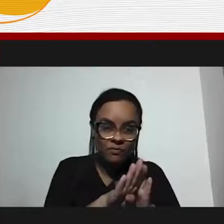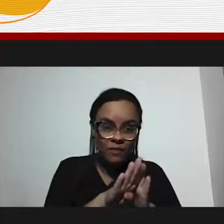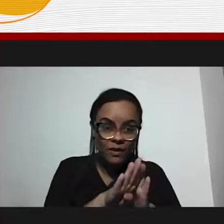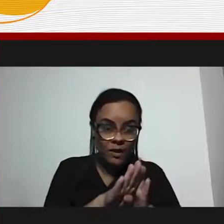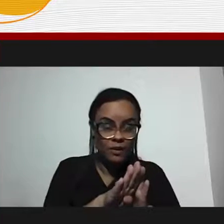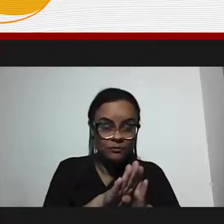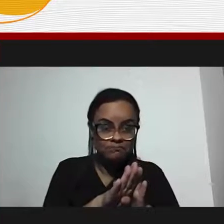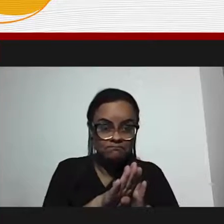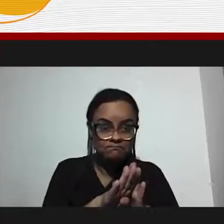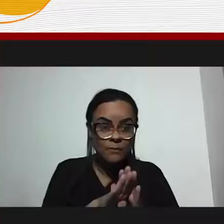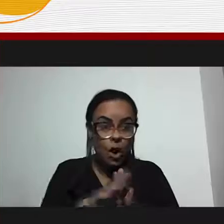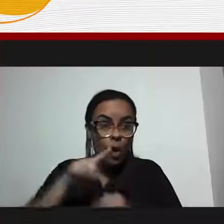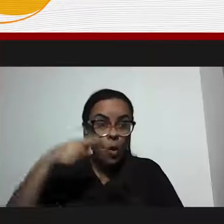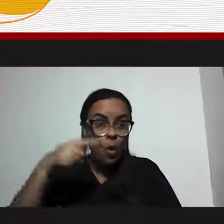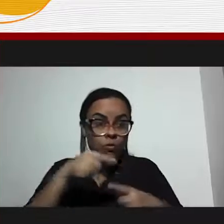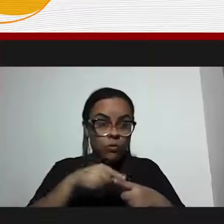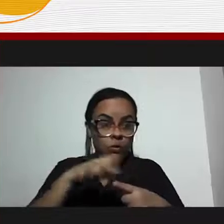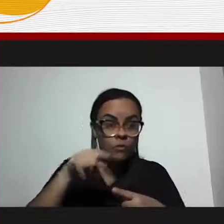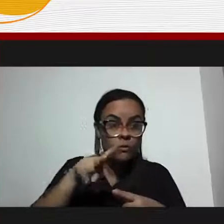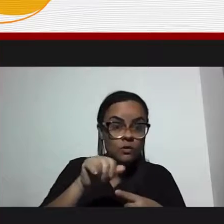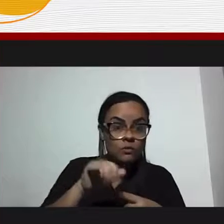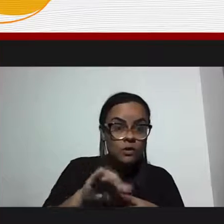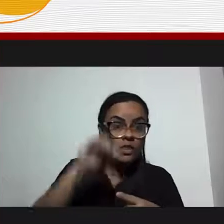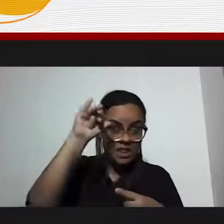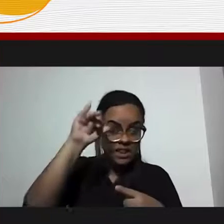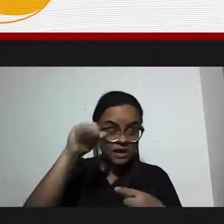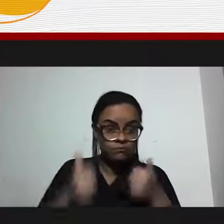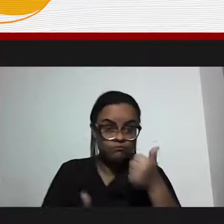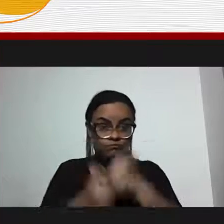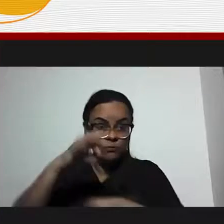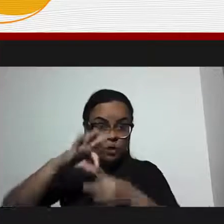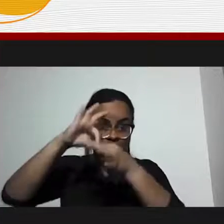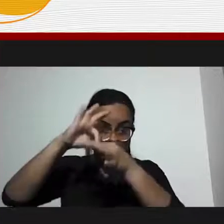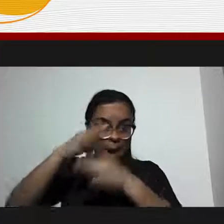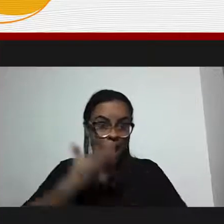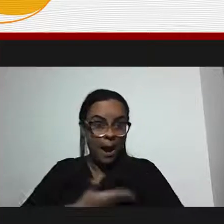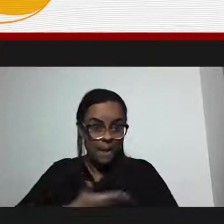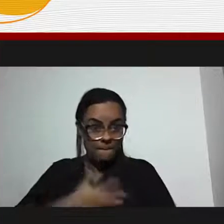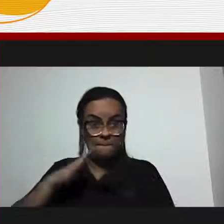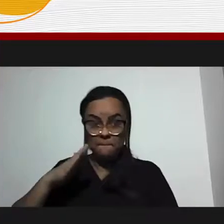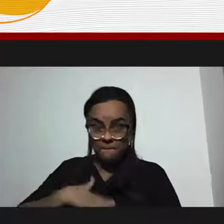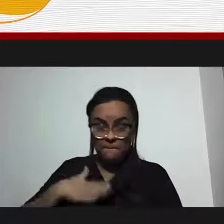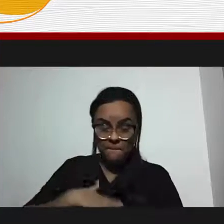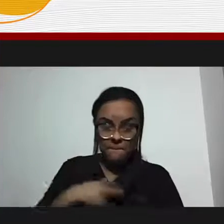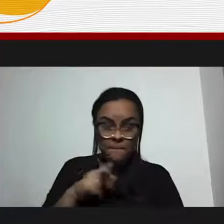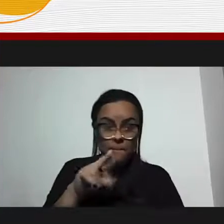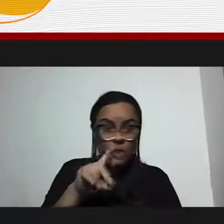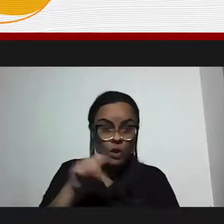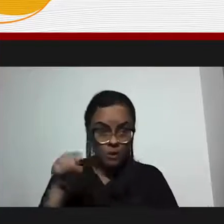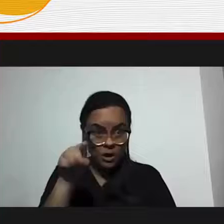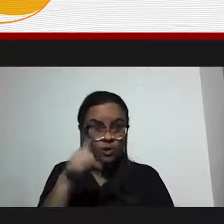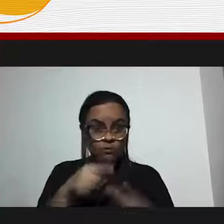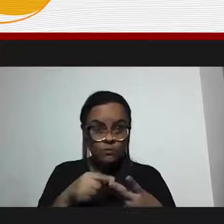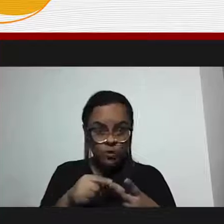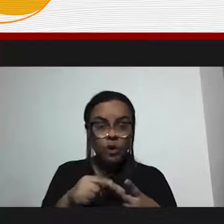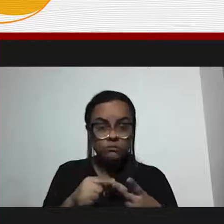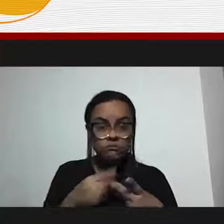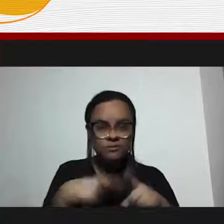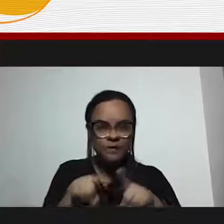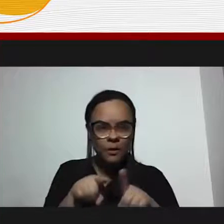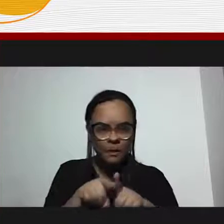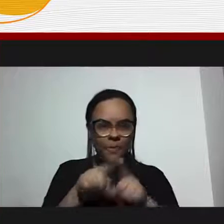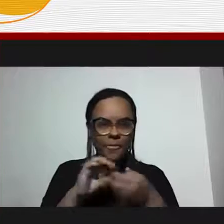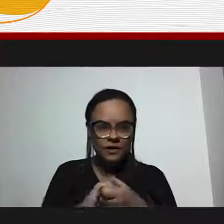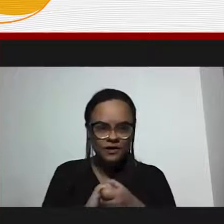o Vanderlei Cordeiro, que é do atletismo, colega de modalidade do Pedrão, se bem que o Pedrão hoje está